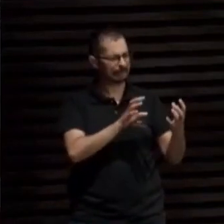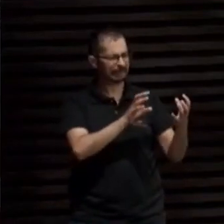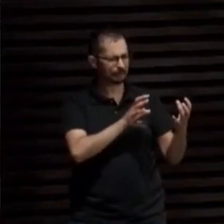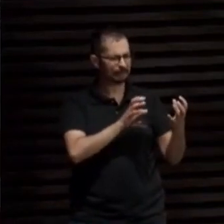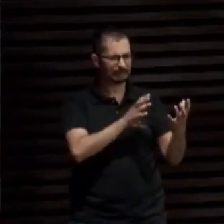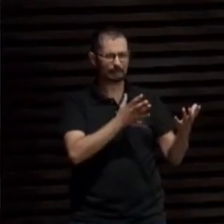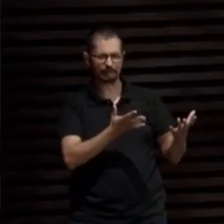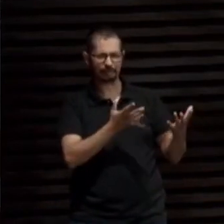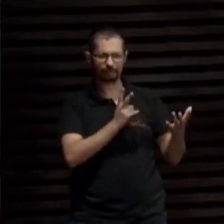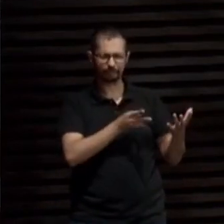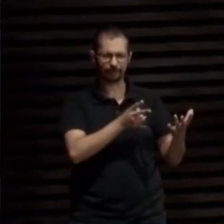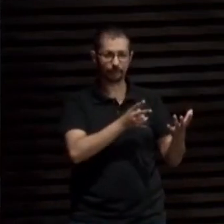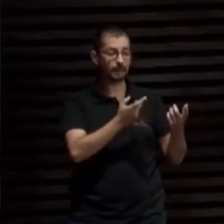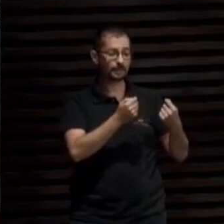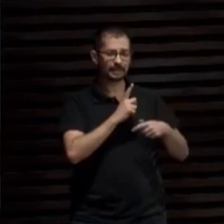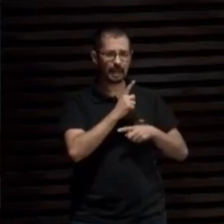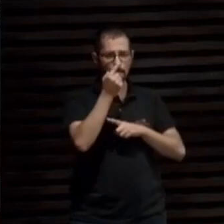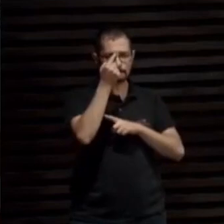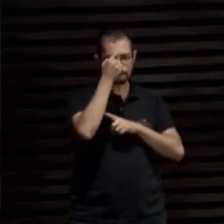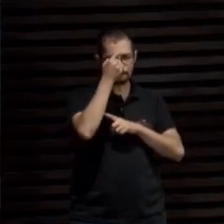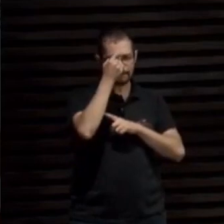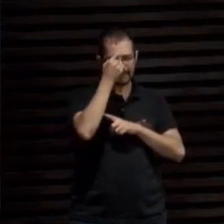pensem concordemente no Senhor.